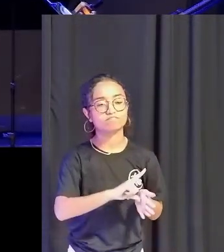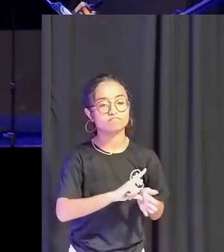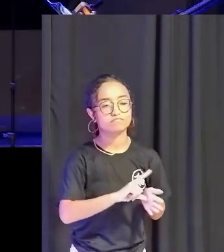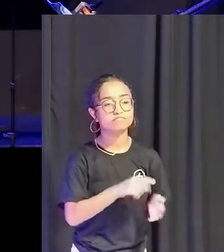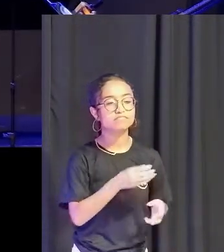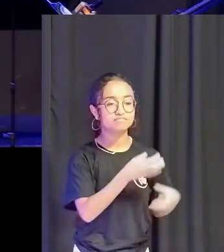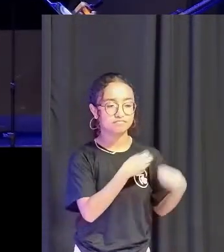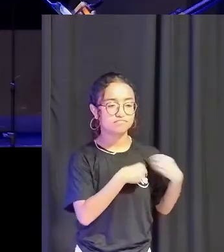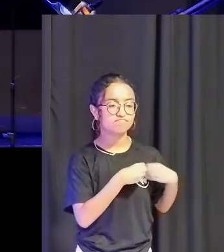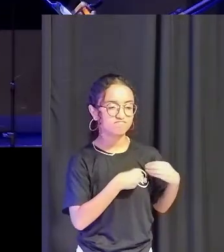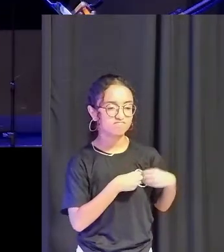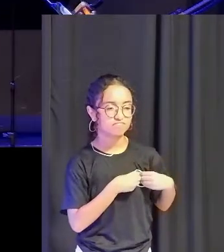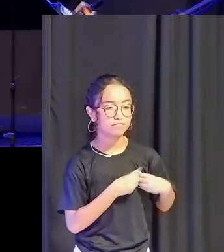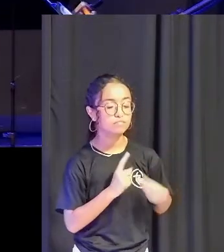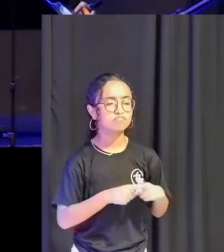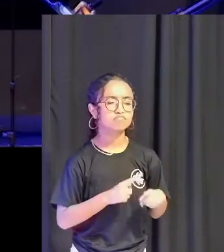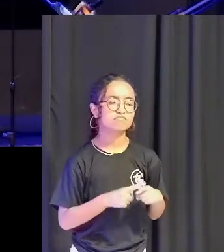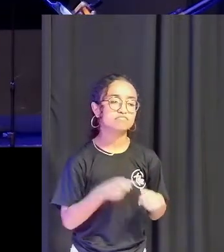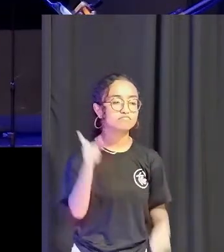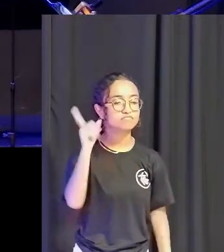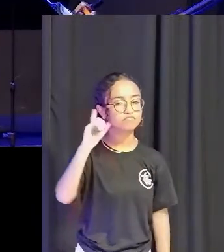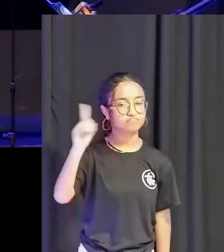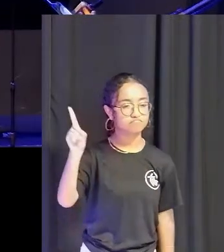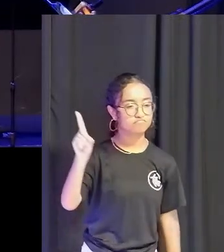Deus vai providenciar elas para nós.